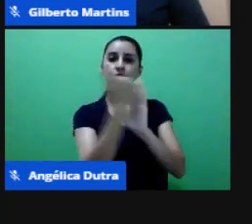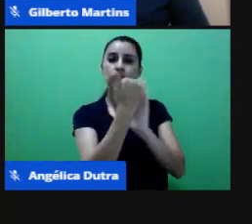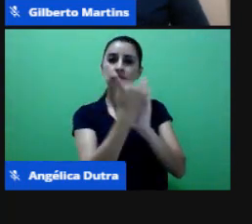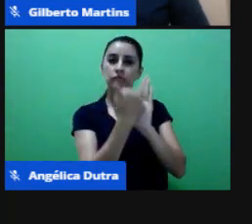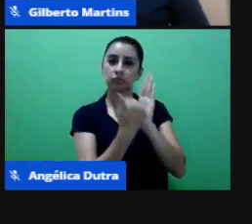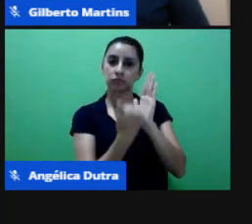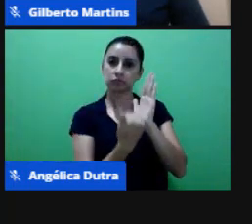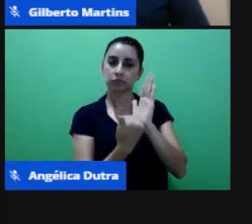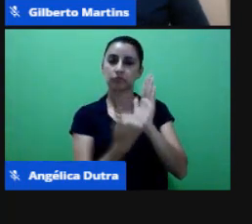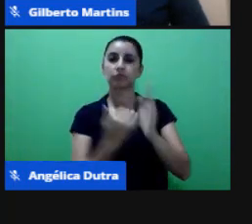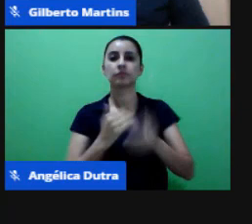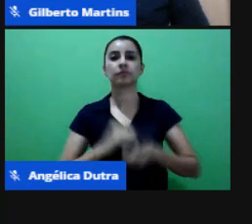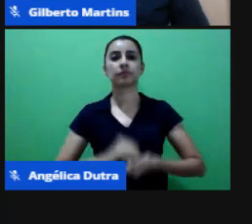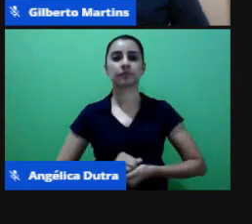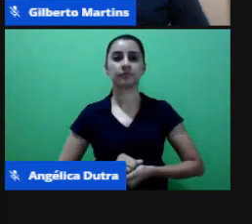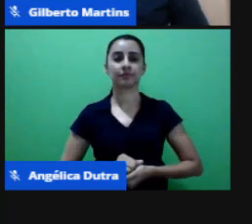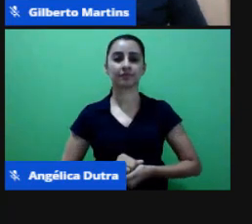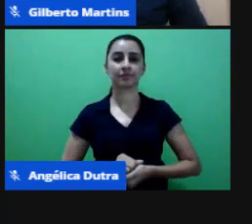Pode falar, Gil.